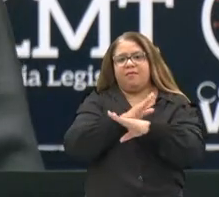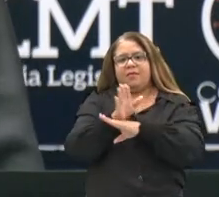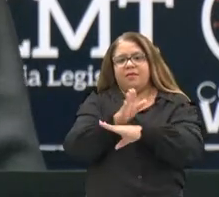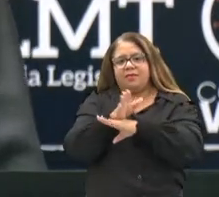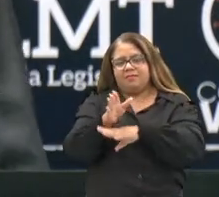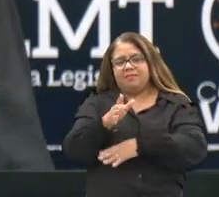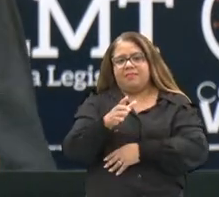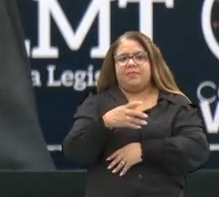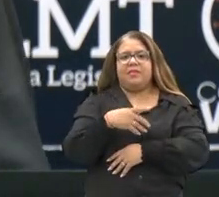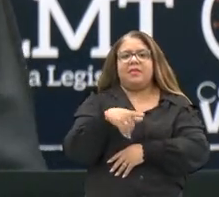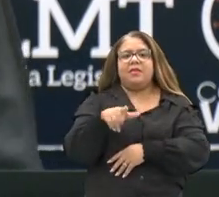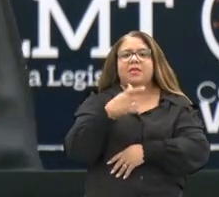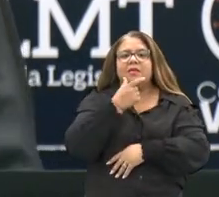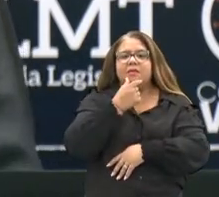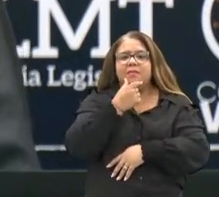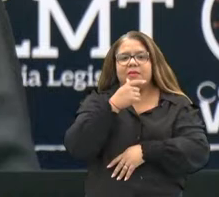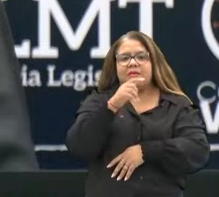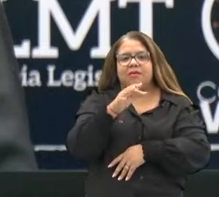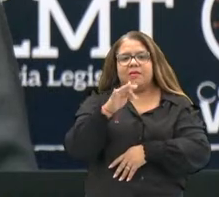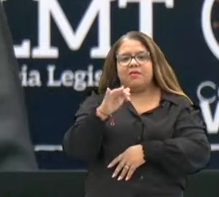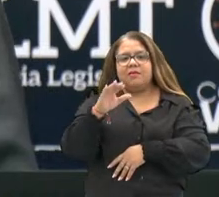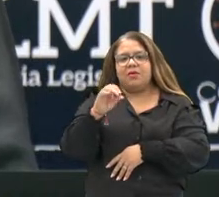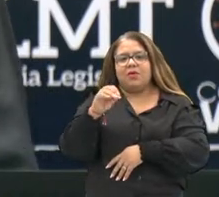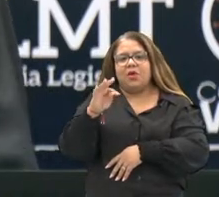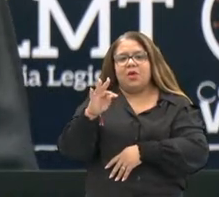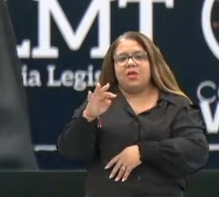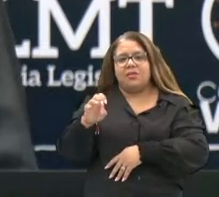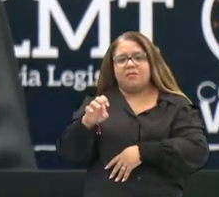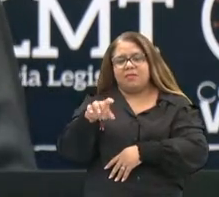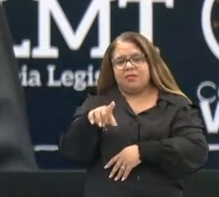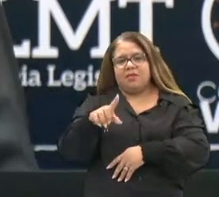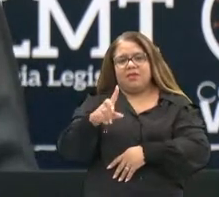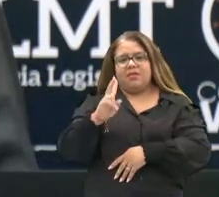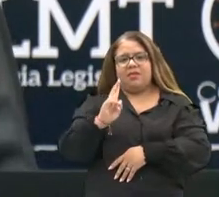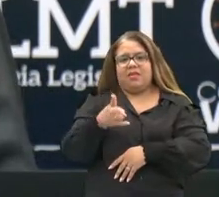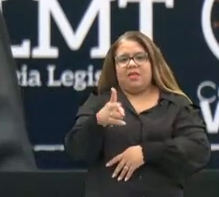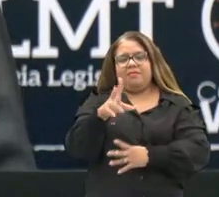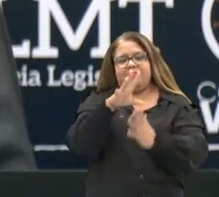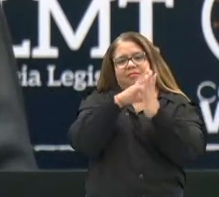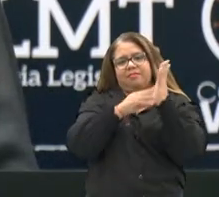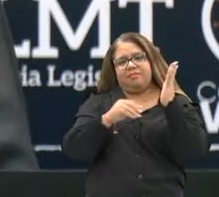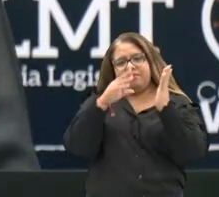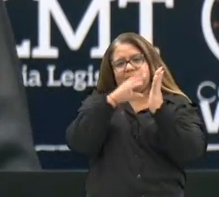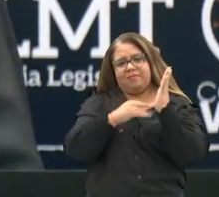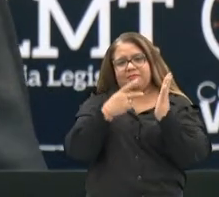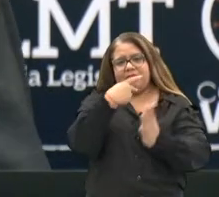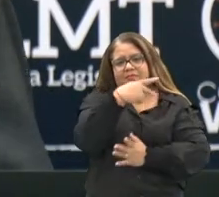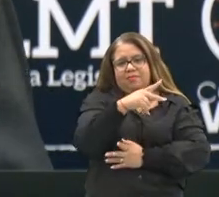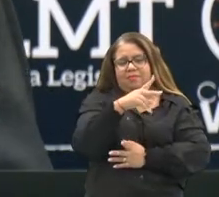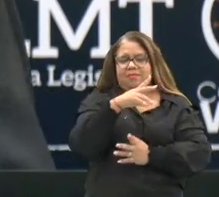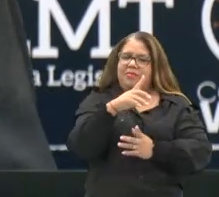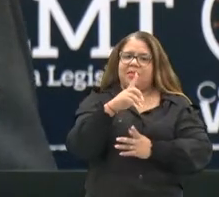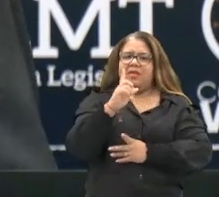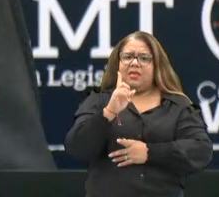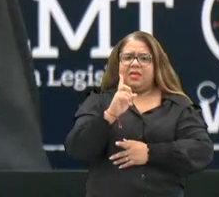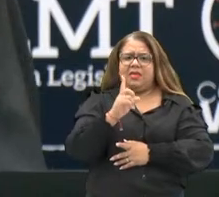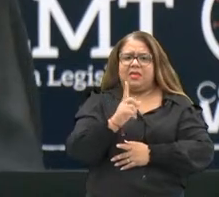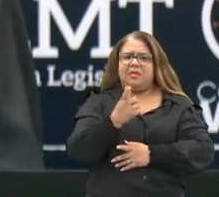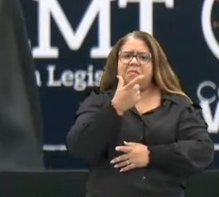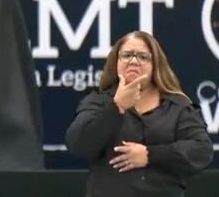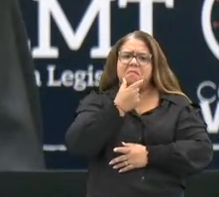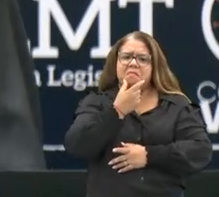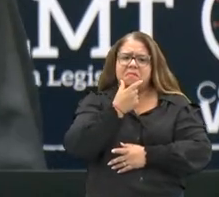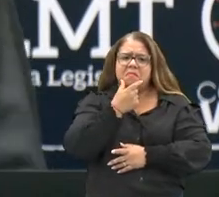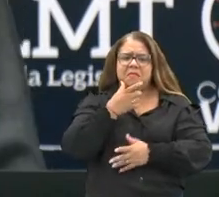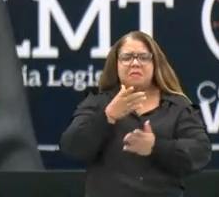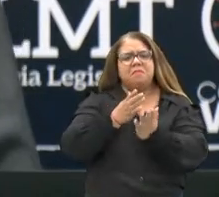Fiote, e ali via aquele homem que certamente nós tínhamos que espelhar na sua pessoa. Homem de retidão,